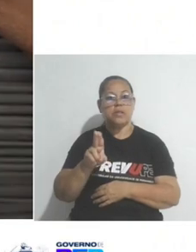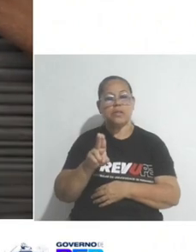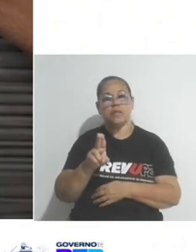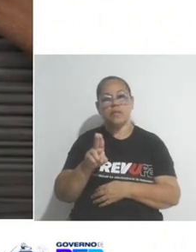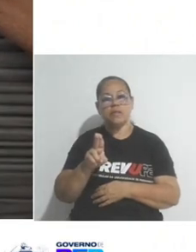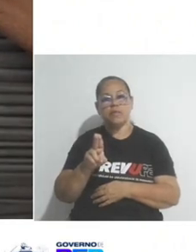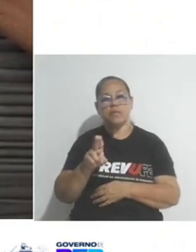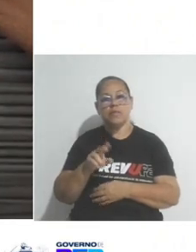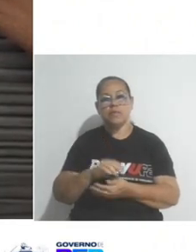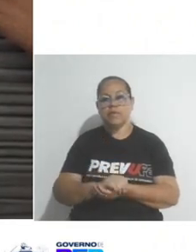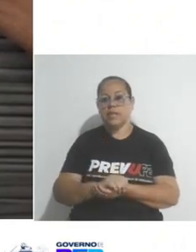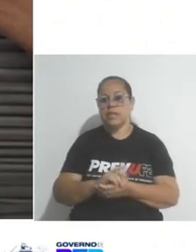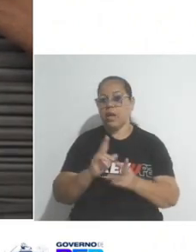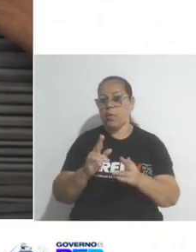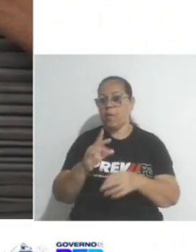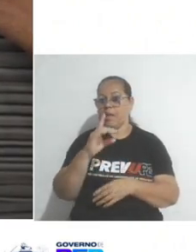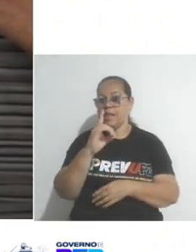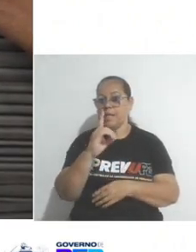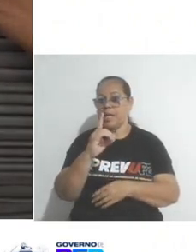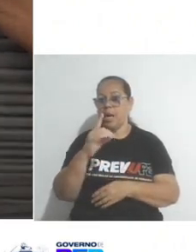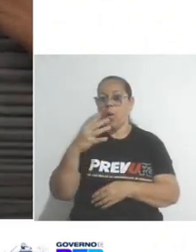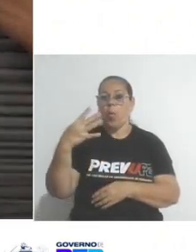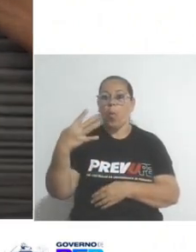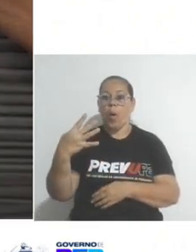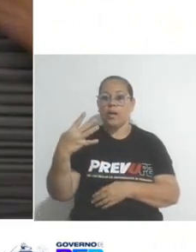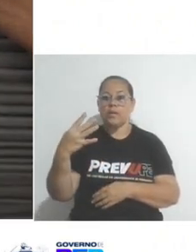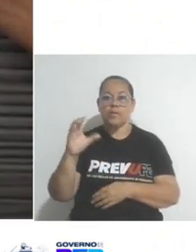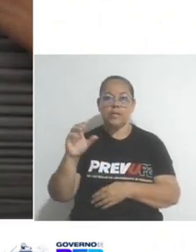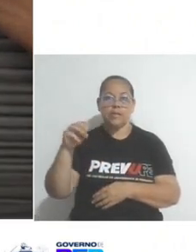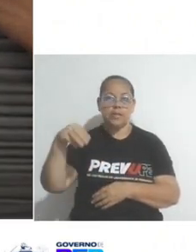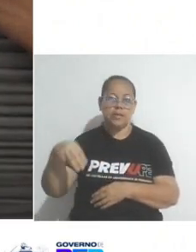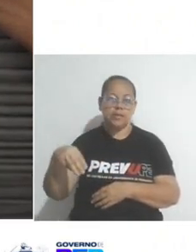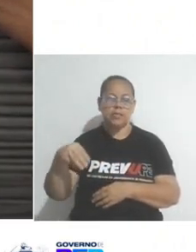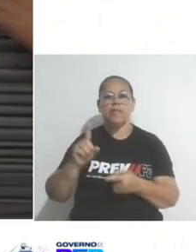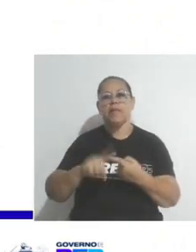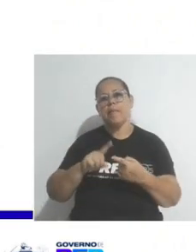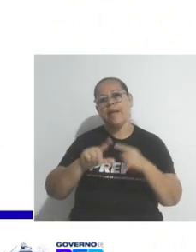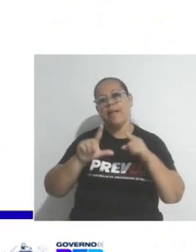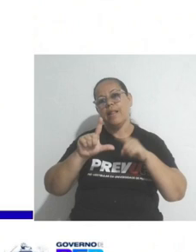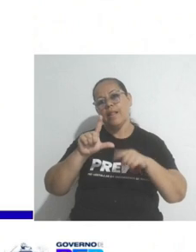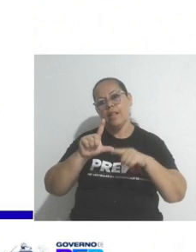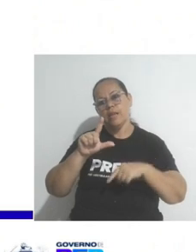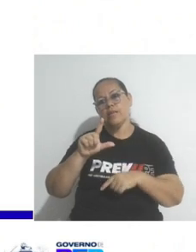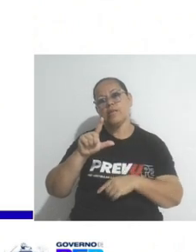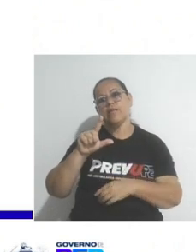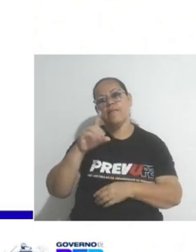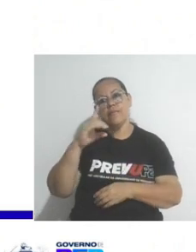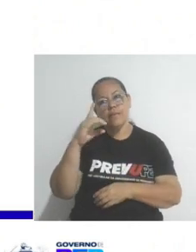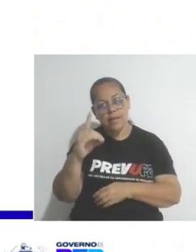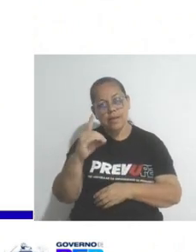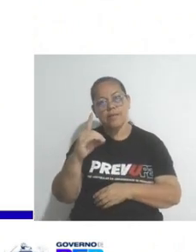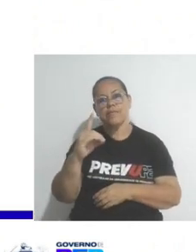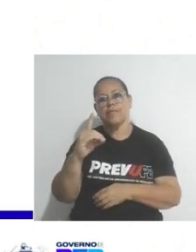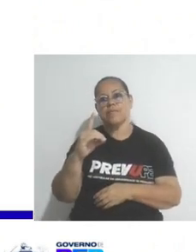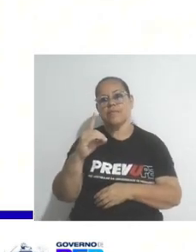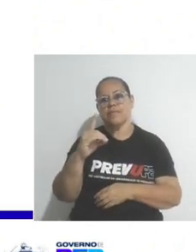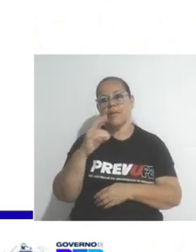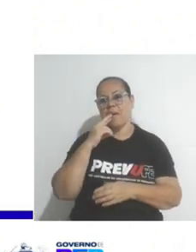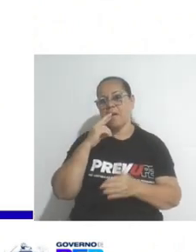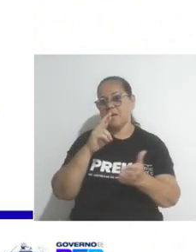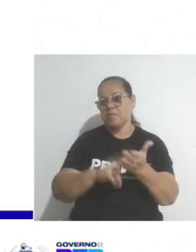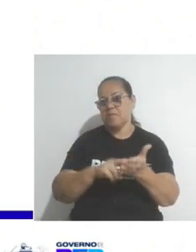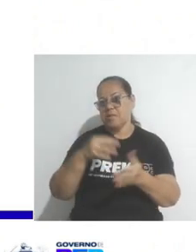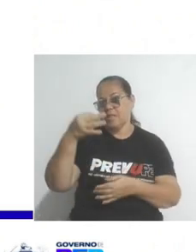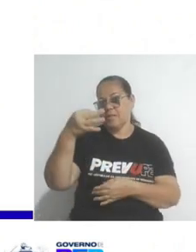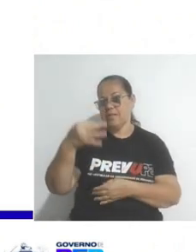ser de quatro centímetros letra d também a letra d na nossa questão ela